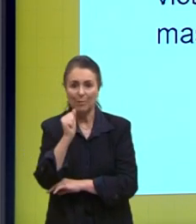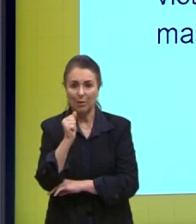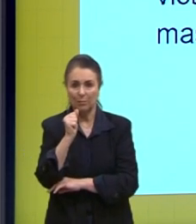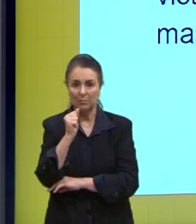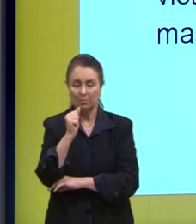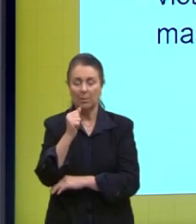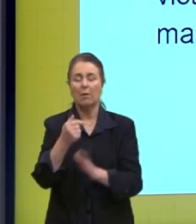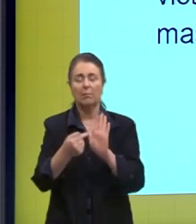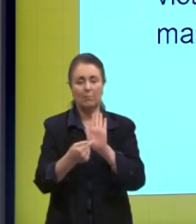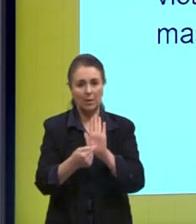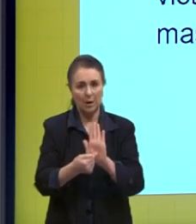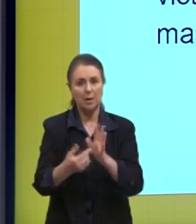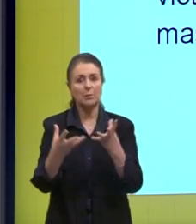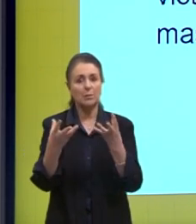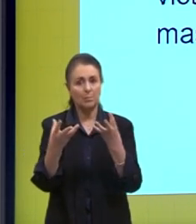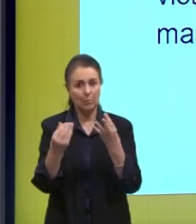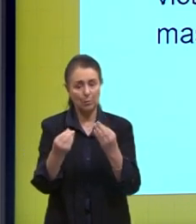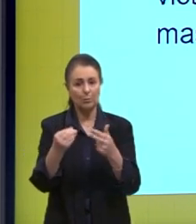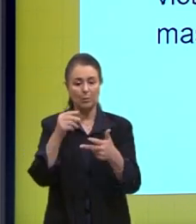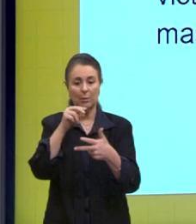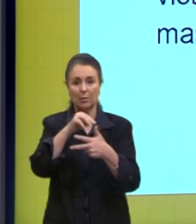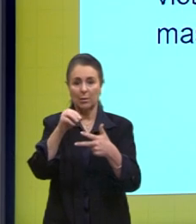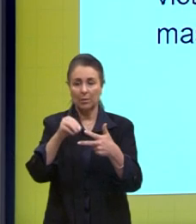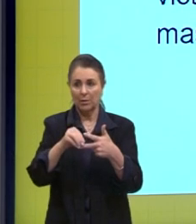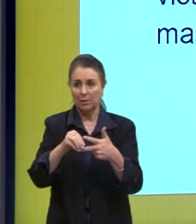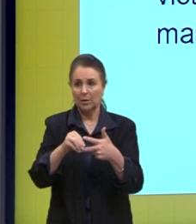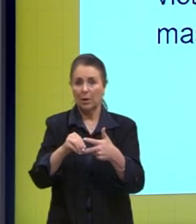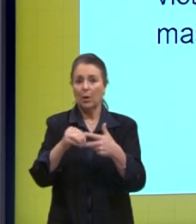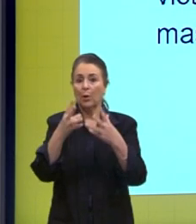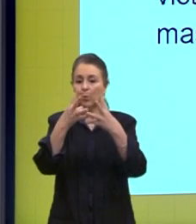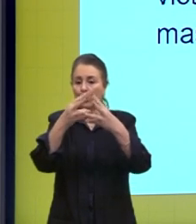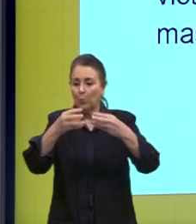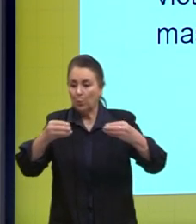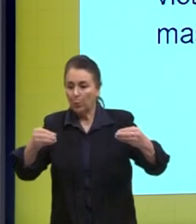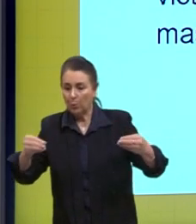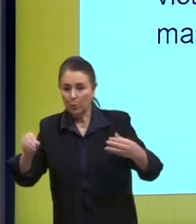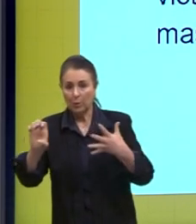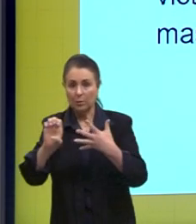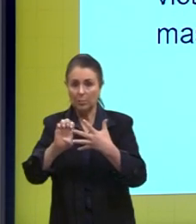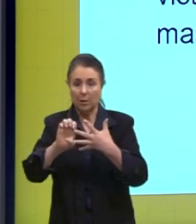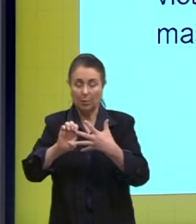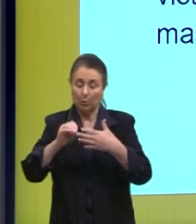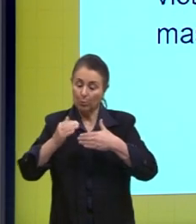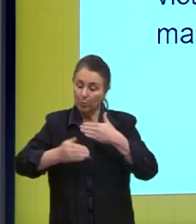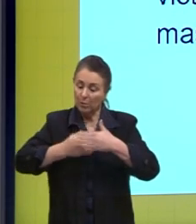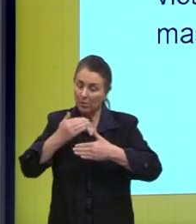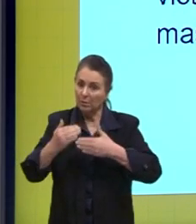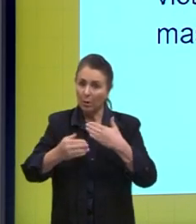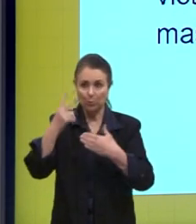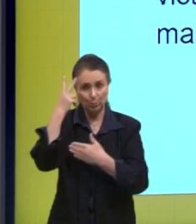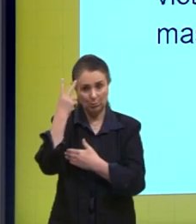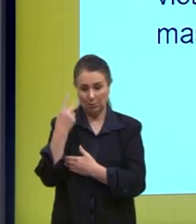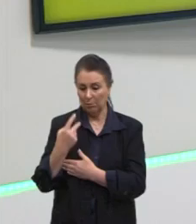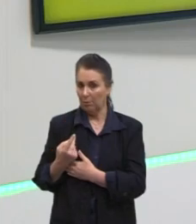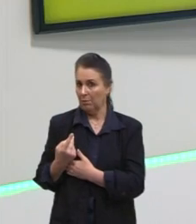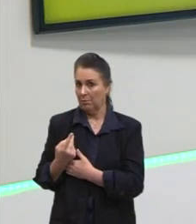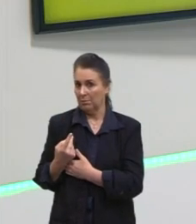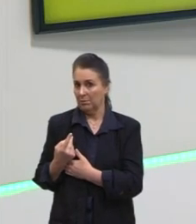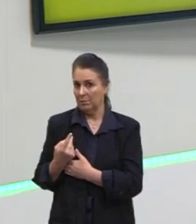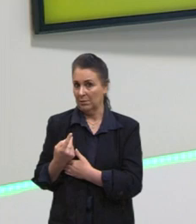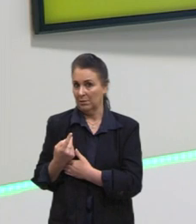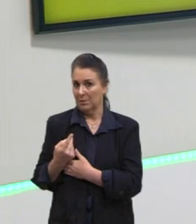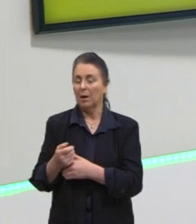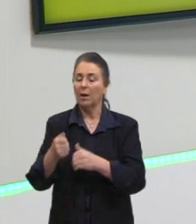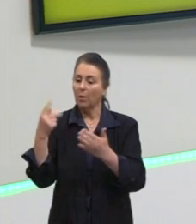do Enem a extinção de espécies na verdade ela é um processo natural e ocorreria sem as ações